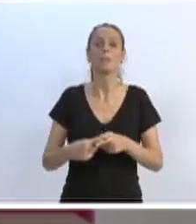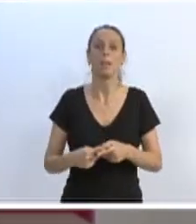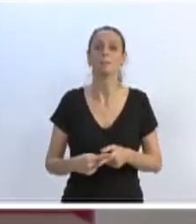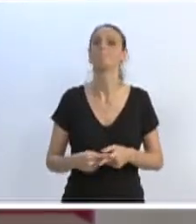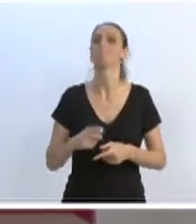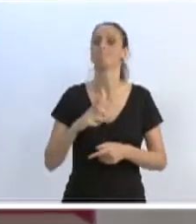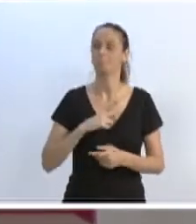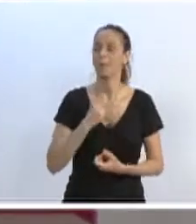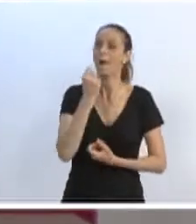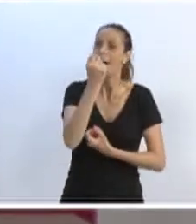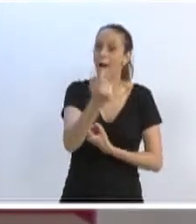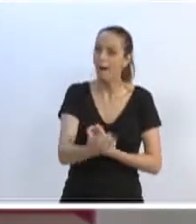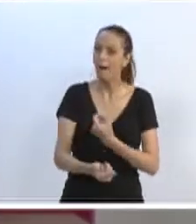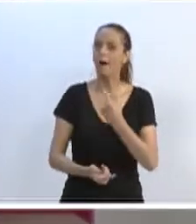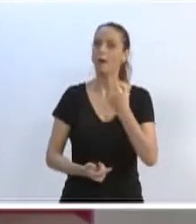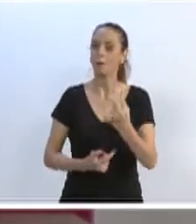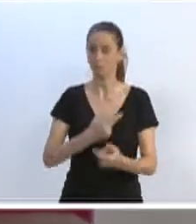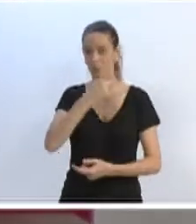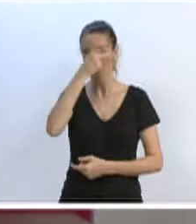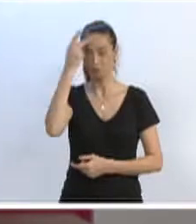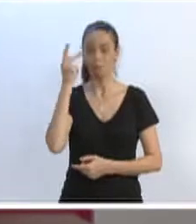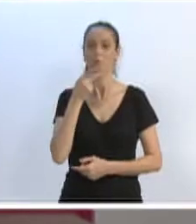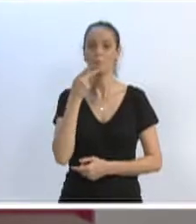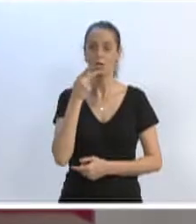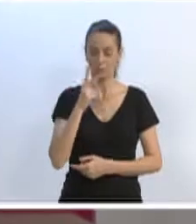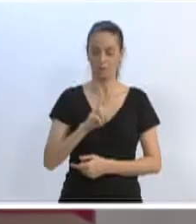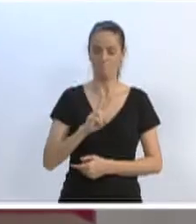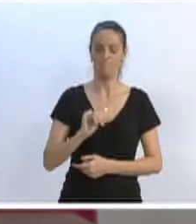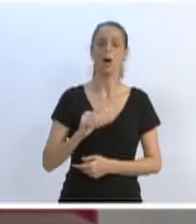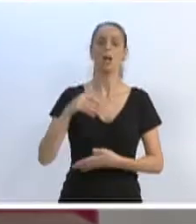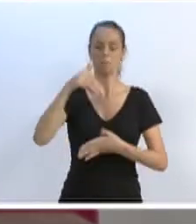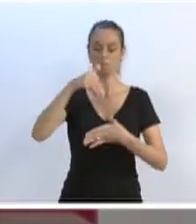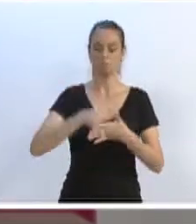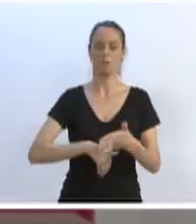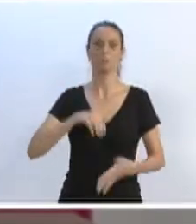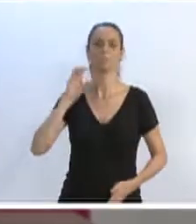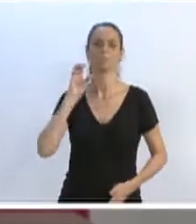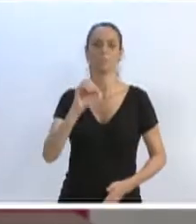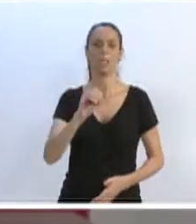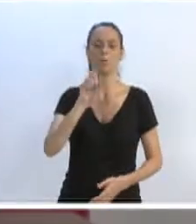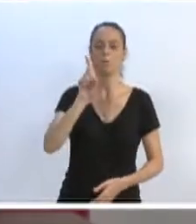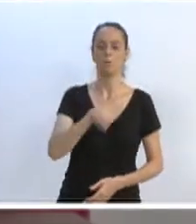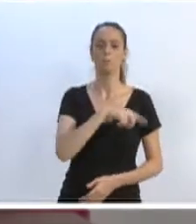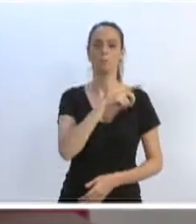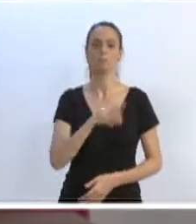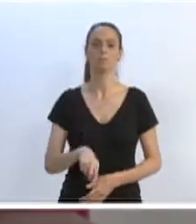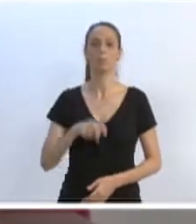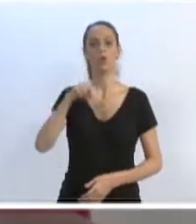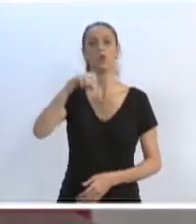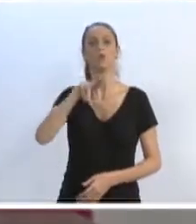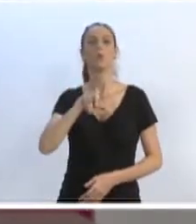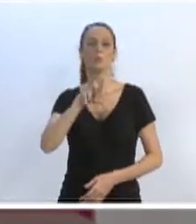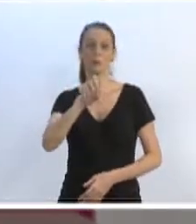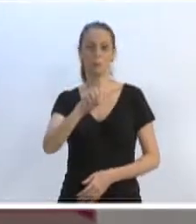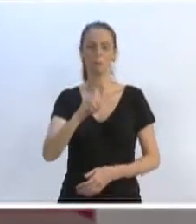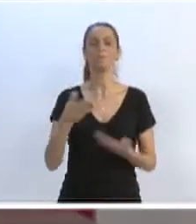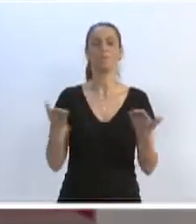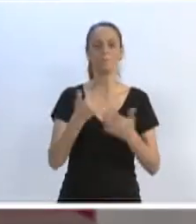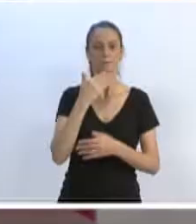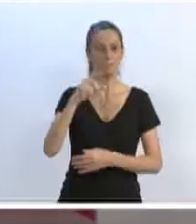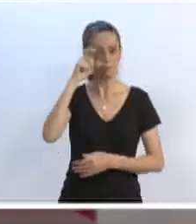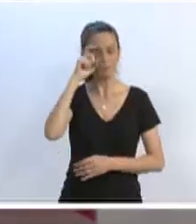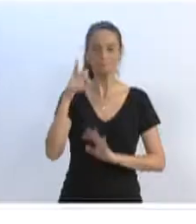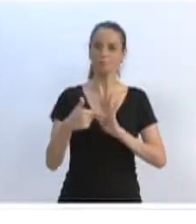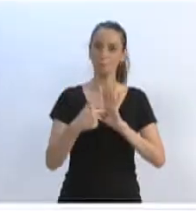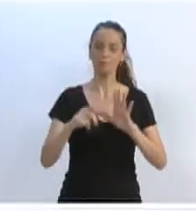ou nulo. Quero trazer aqui pesquisas para vocês e queria que a TVL, o Ari soltasse, se tivesse as fotos lá, e quero botar